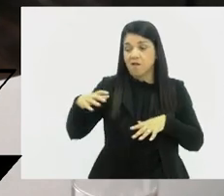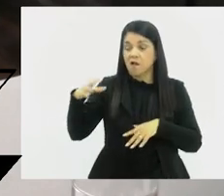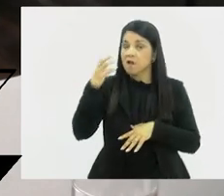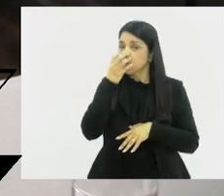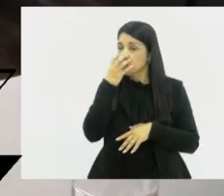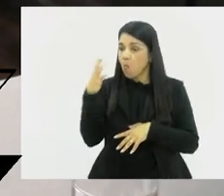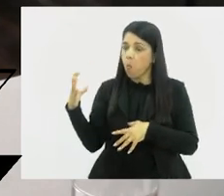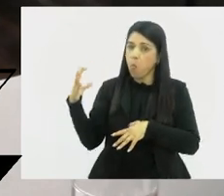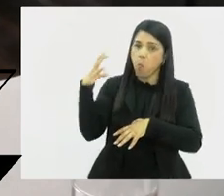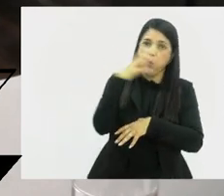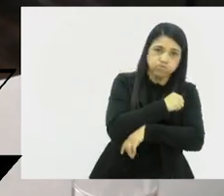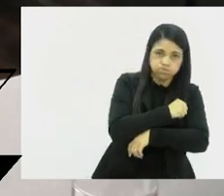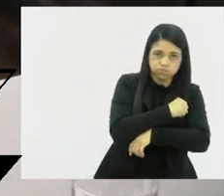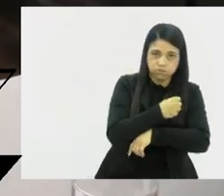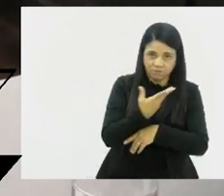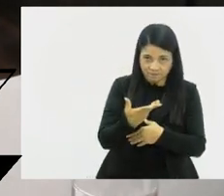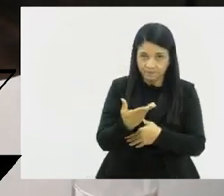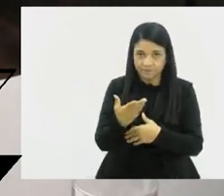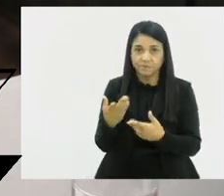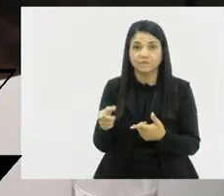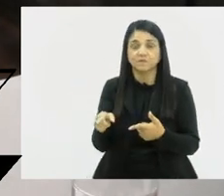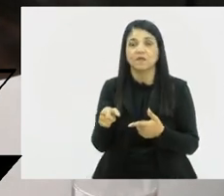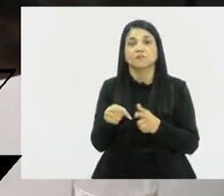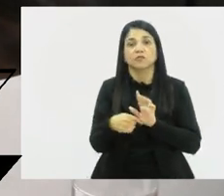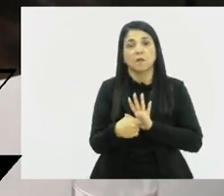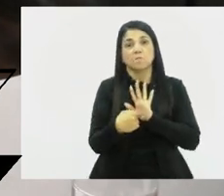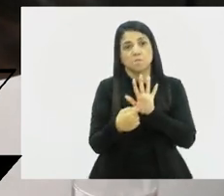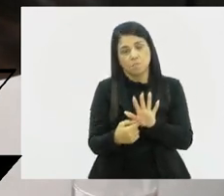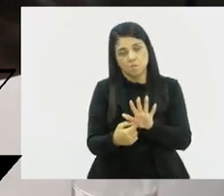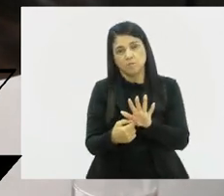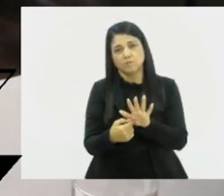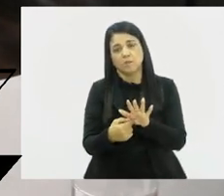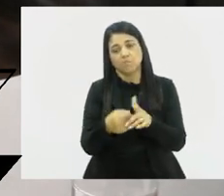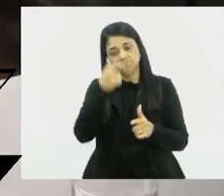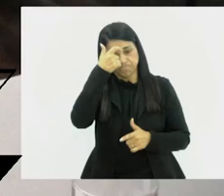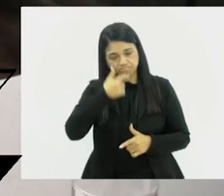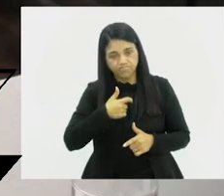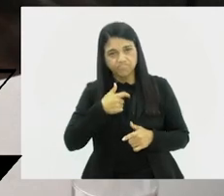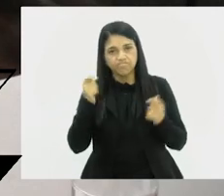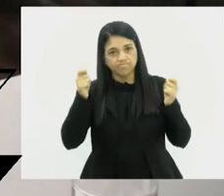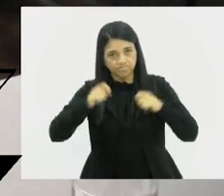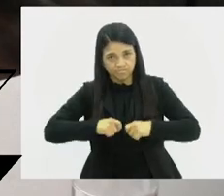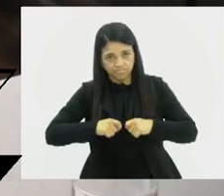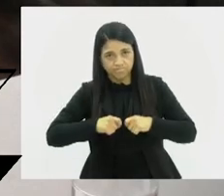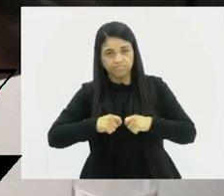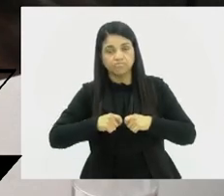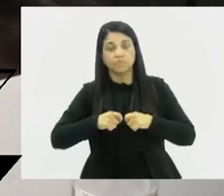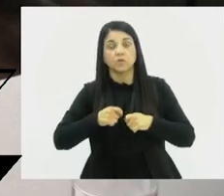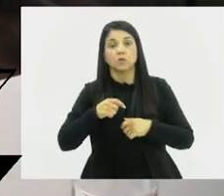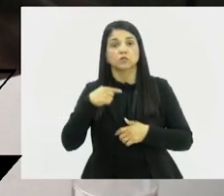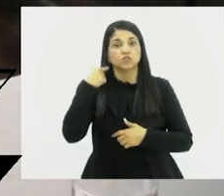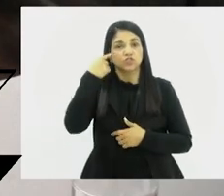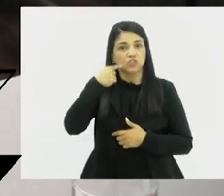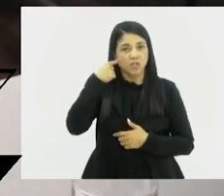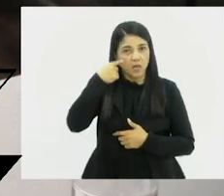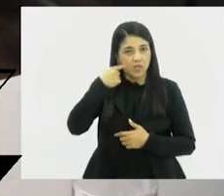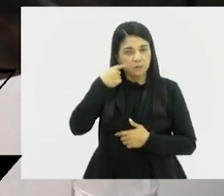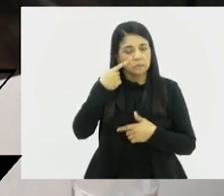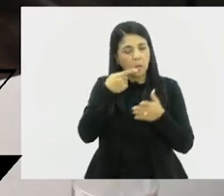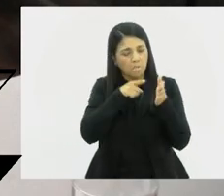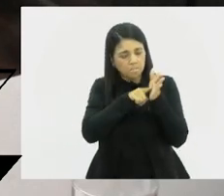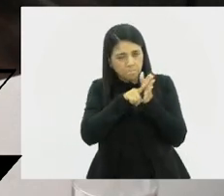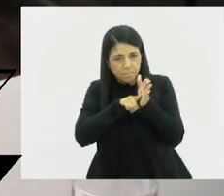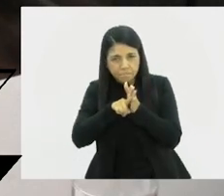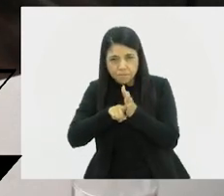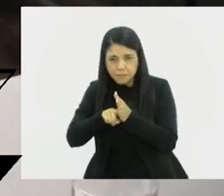aí até tentando apresentar algumas questões, e da minha parte, que no que me compete, a parte que envolve direito, eu fiz uma pesquisa a